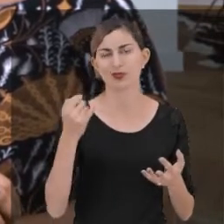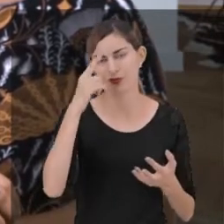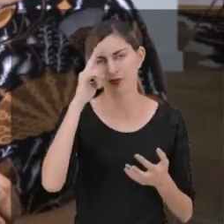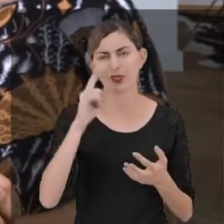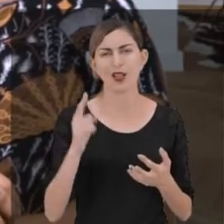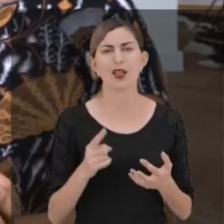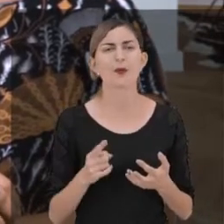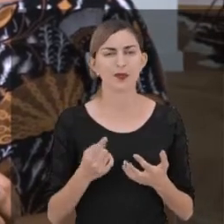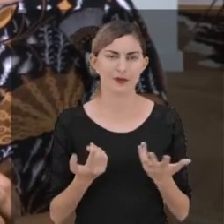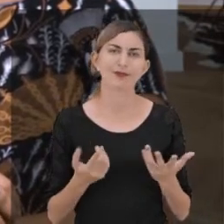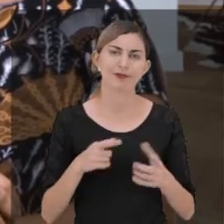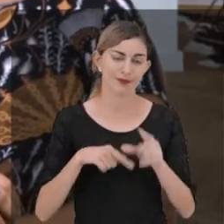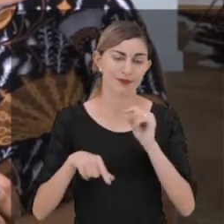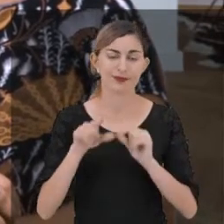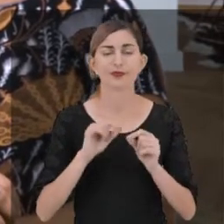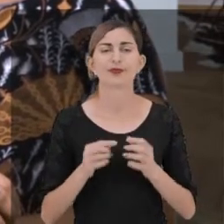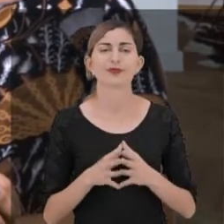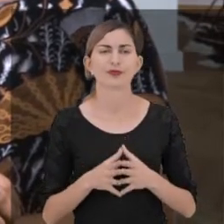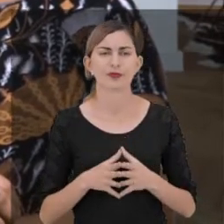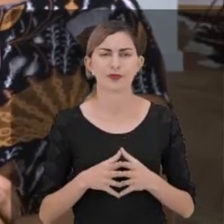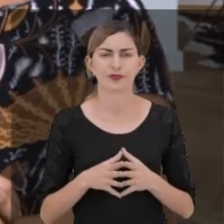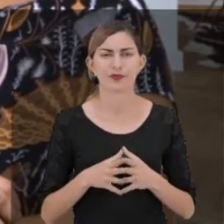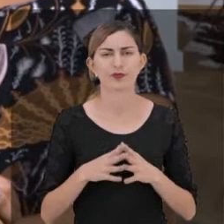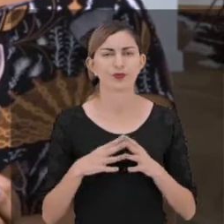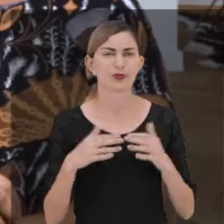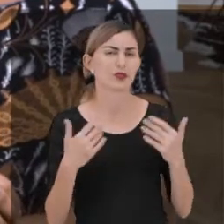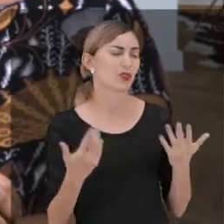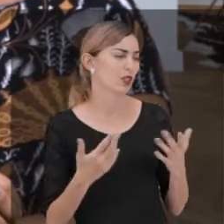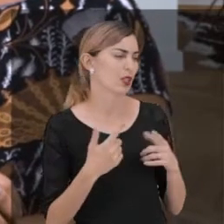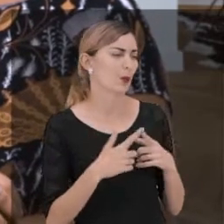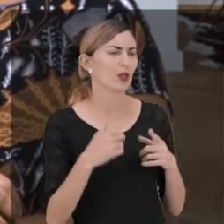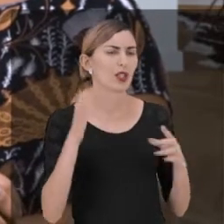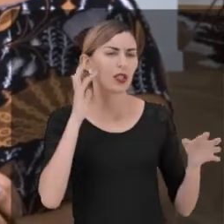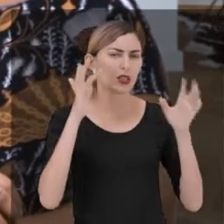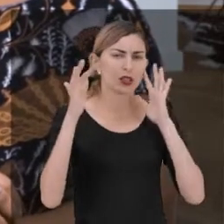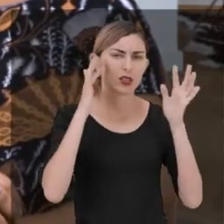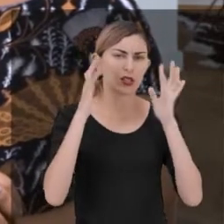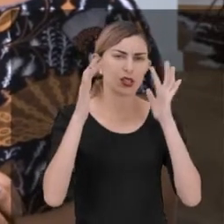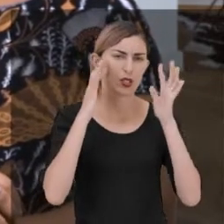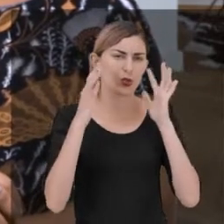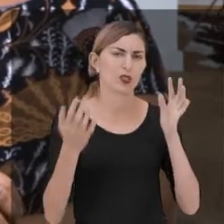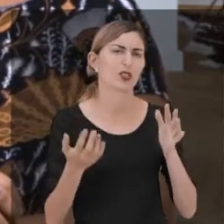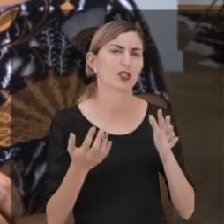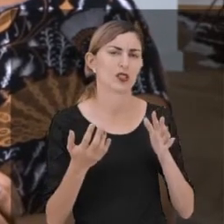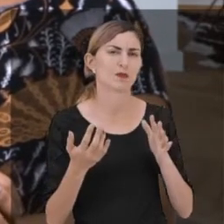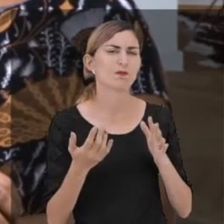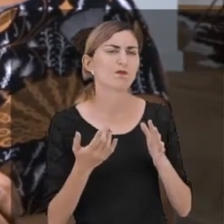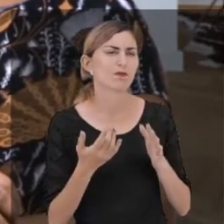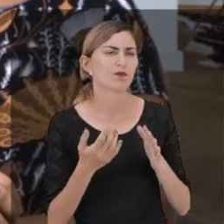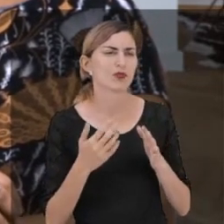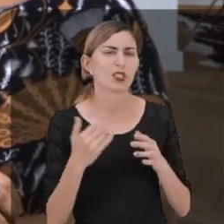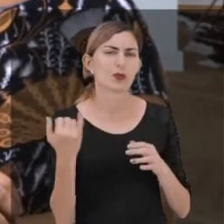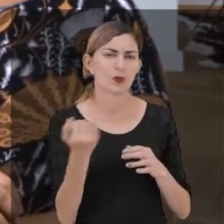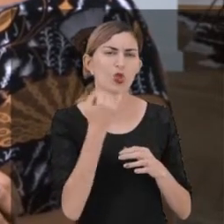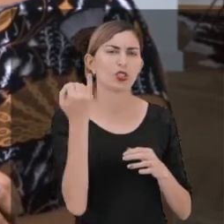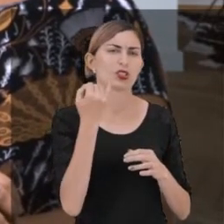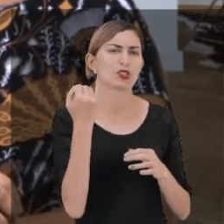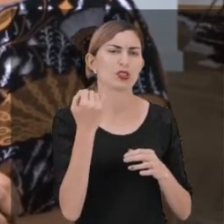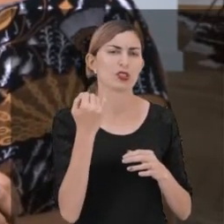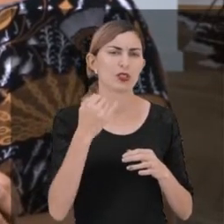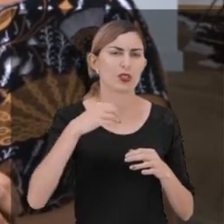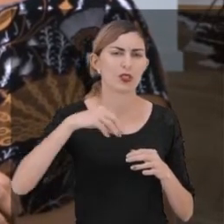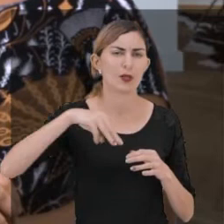análise e essa classificação. Andréa, por que a teoria de Maslow é tão importante dentro das empresas?